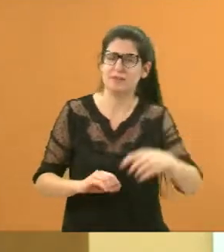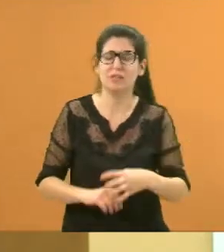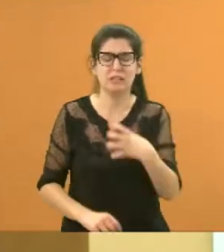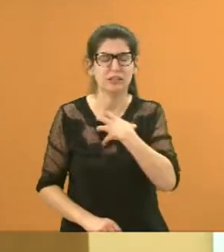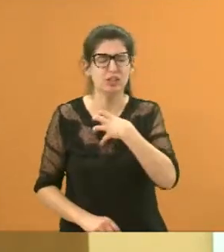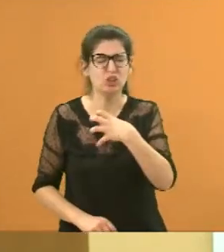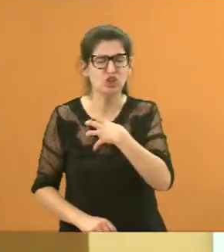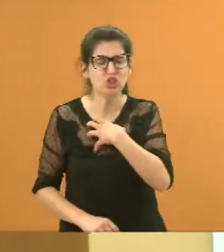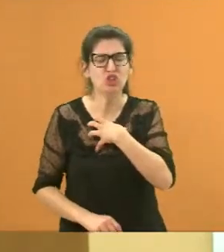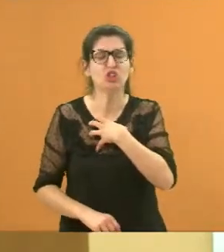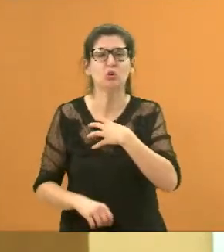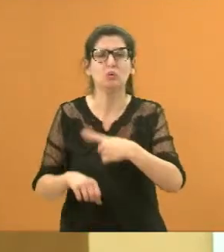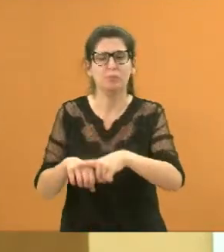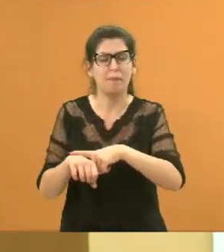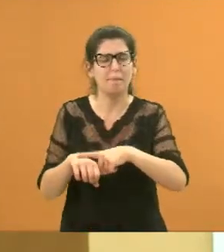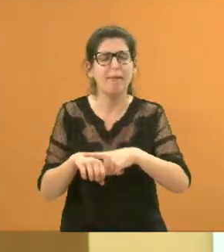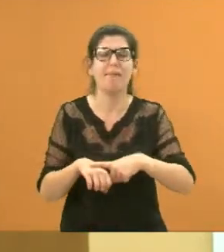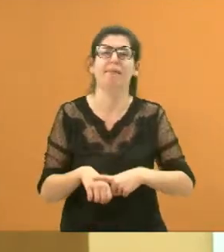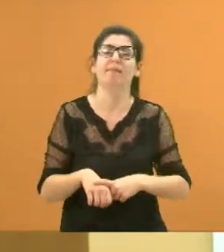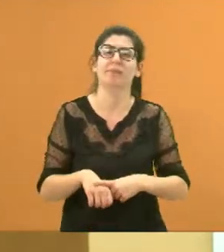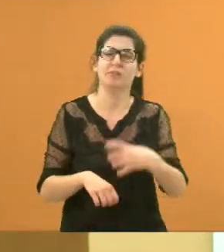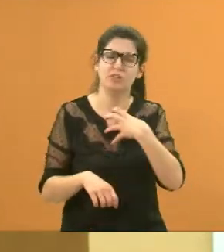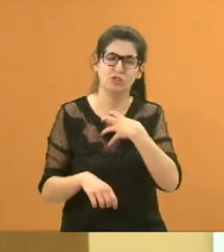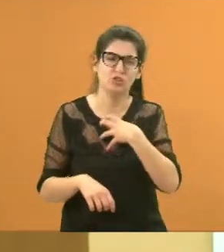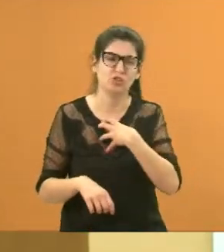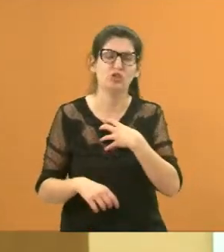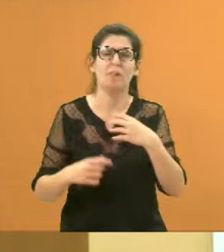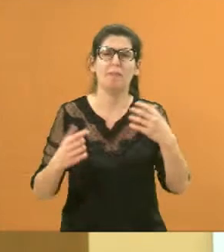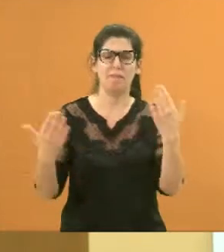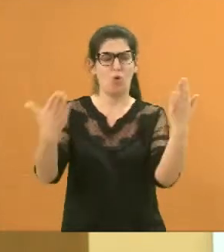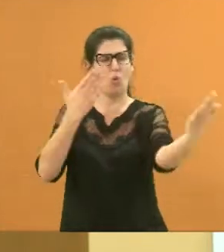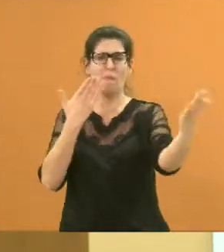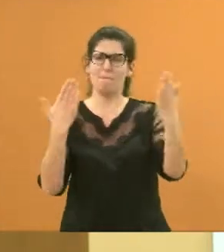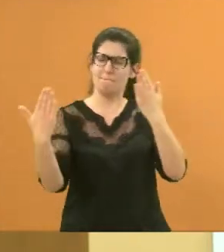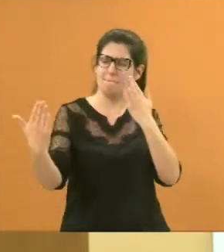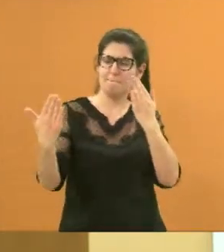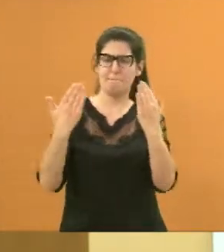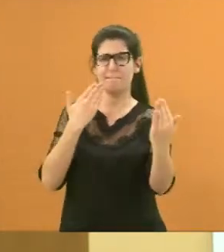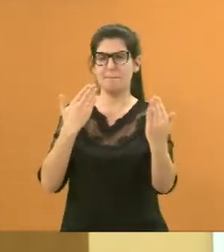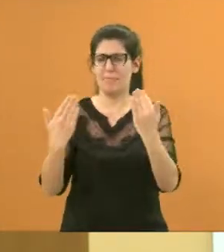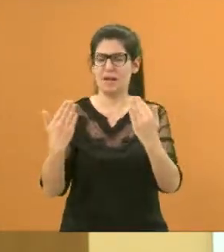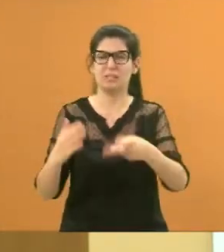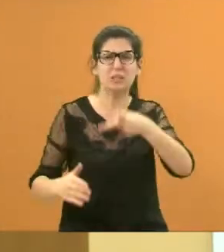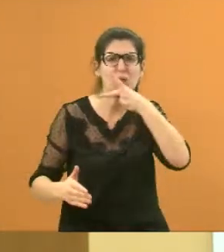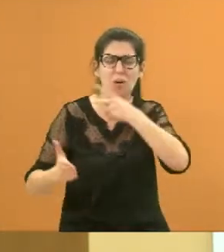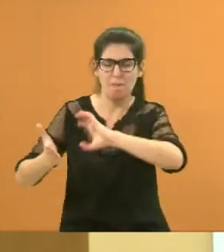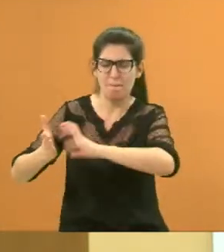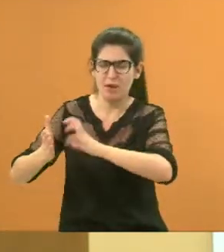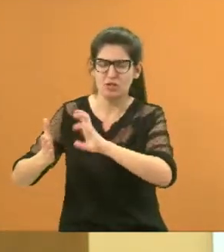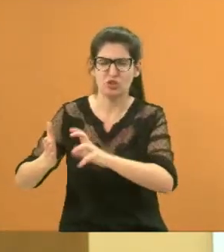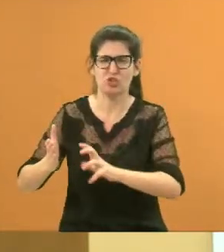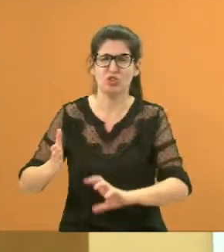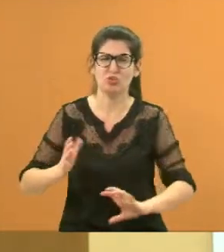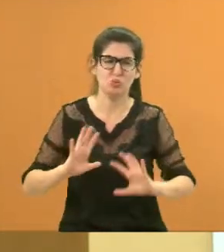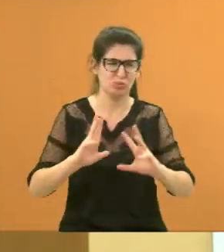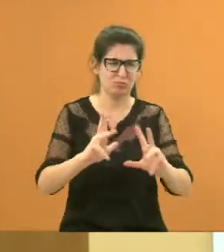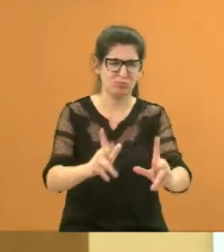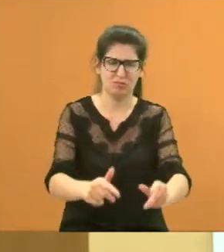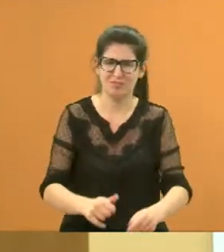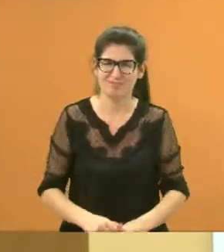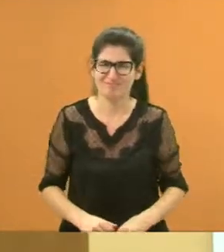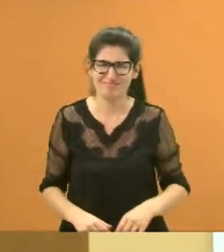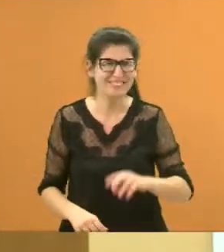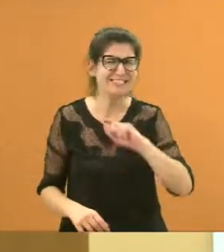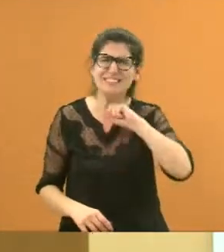ser comparado, né? O pessoal generaliza todo mundo do partido por conta de alguns. Nenhum partido aqui é